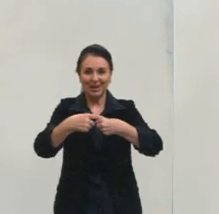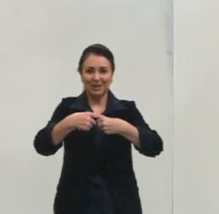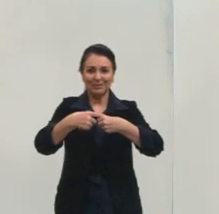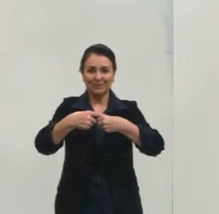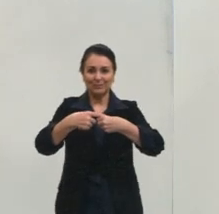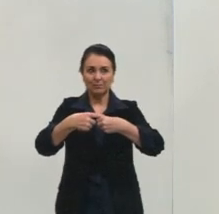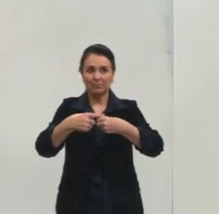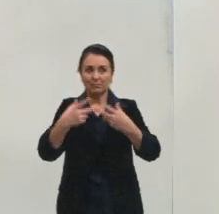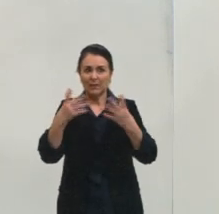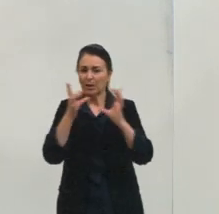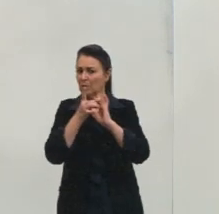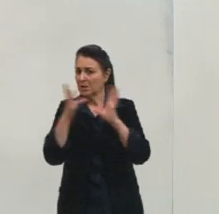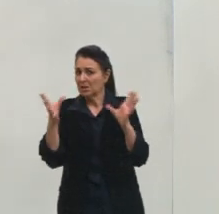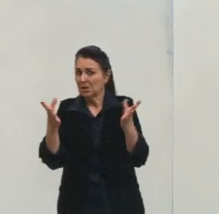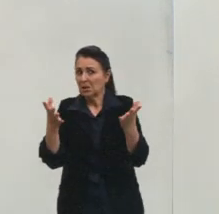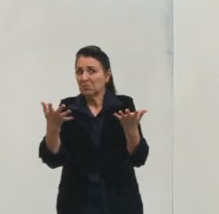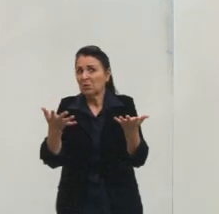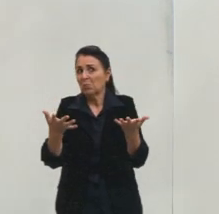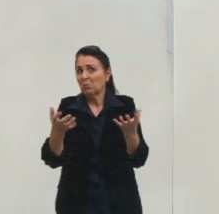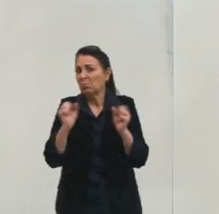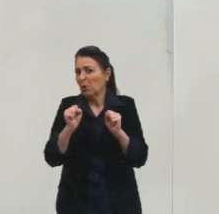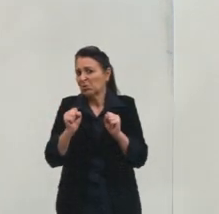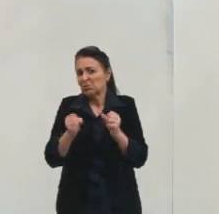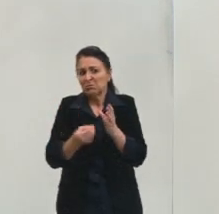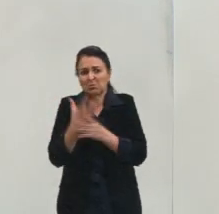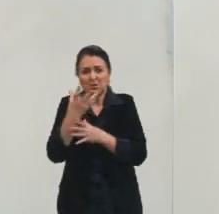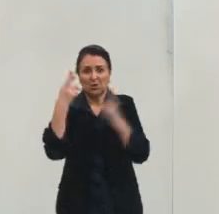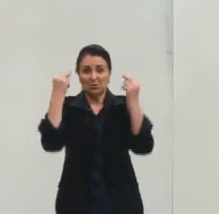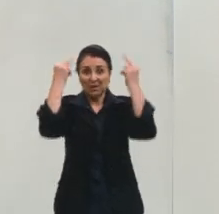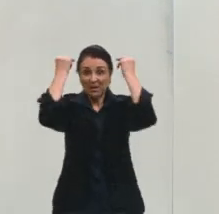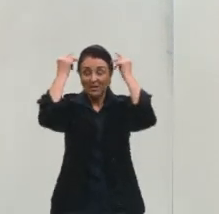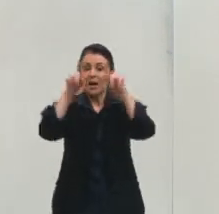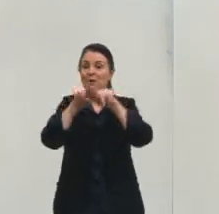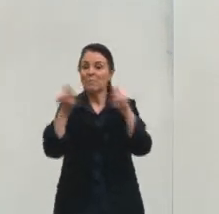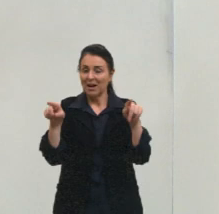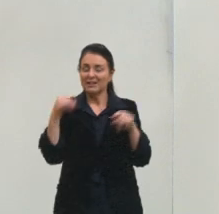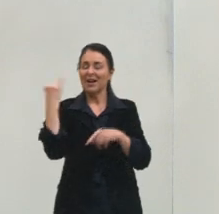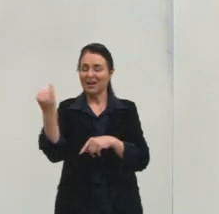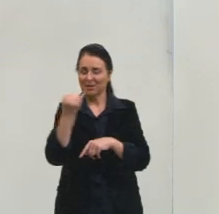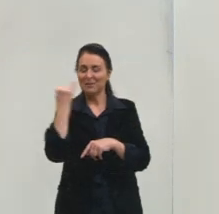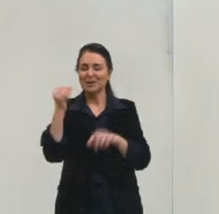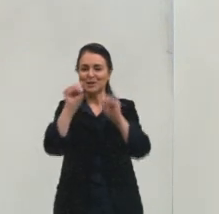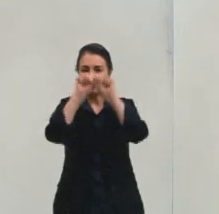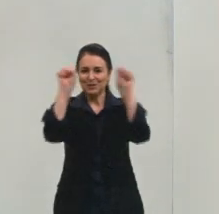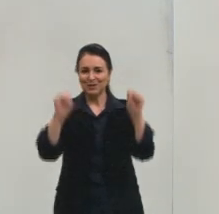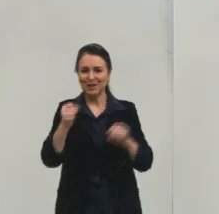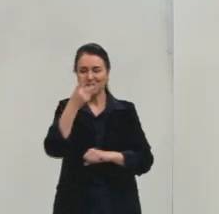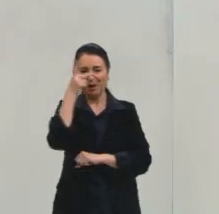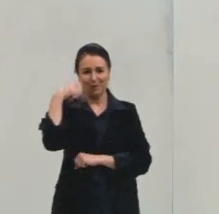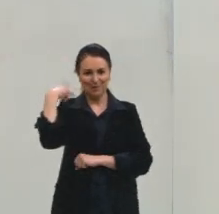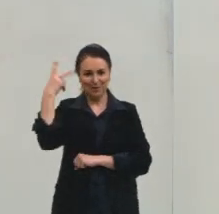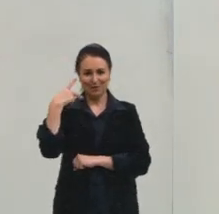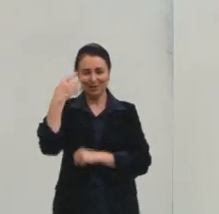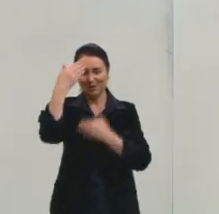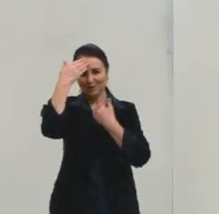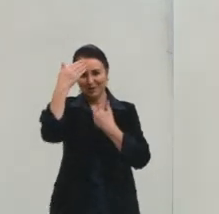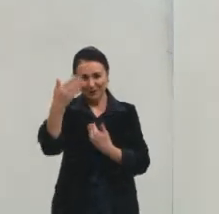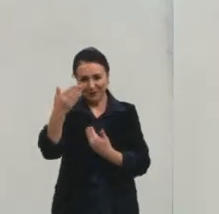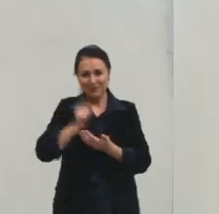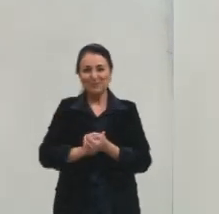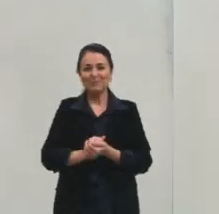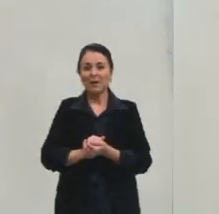surgido na Grécia mas que ela é uma herança muito importante para o nosso sistema político tá bom obrigado pessoal